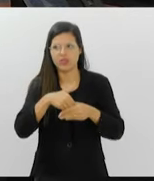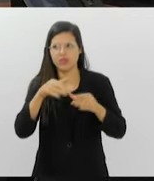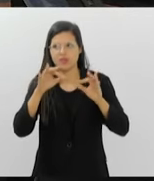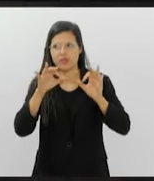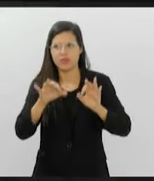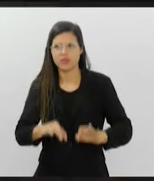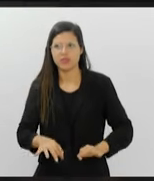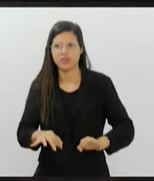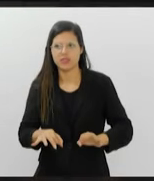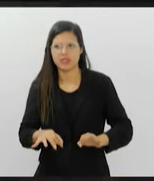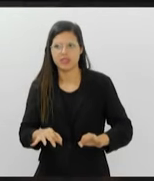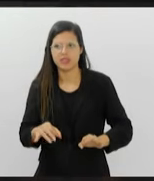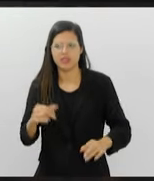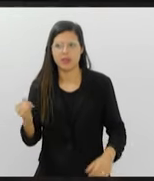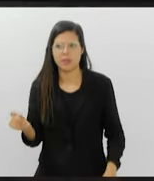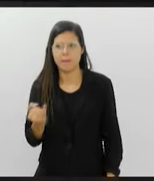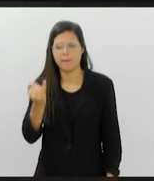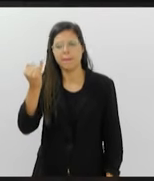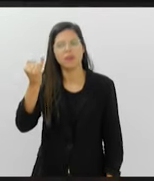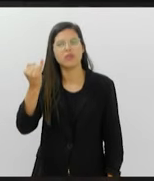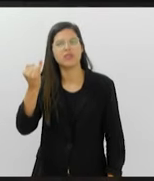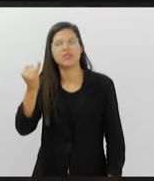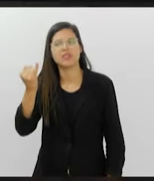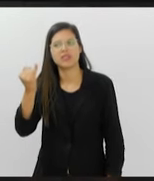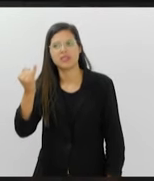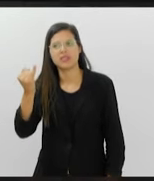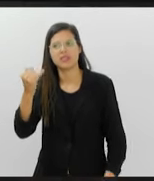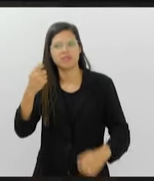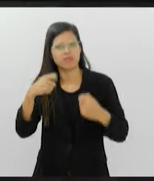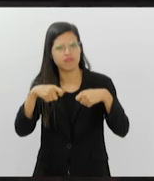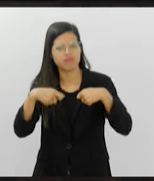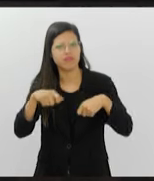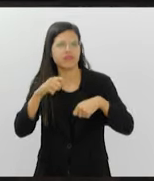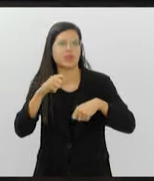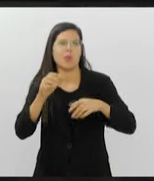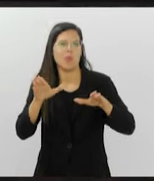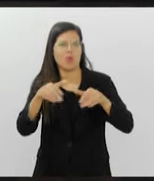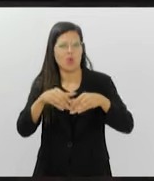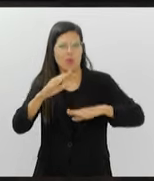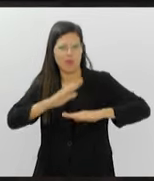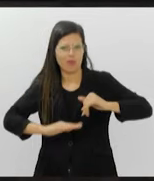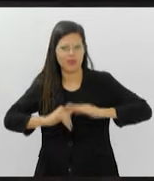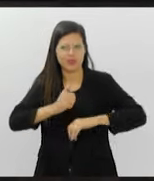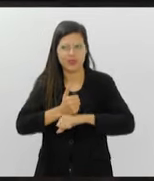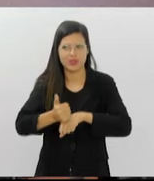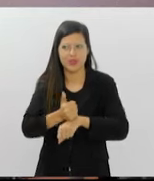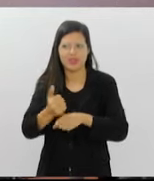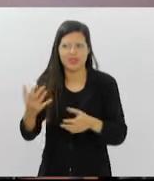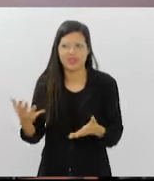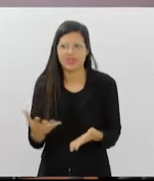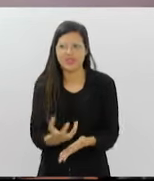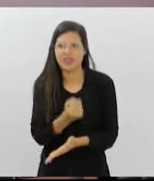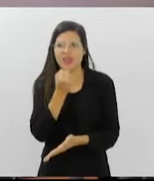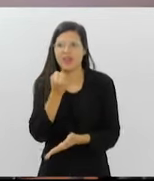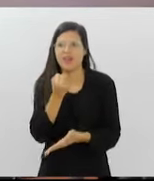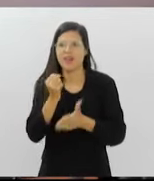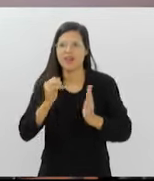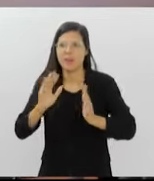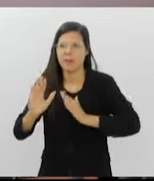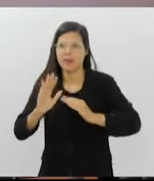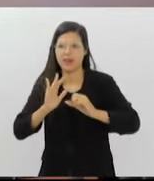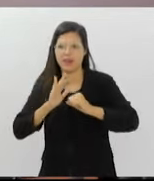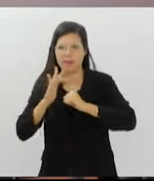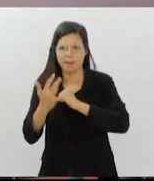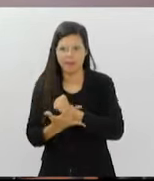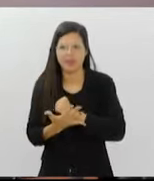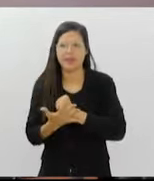que isso é importante e necessário para a categoria de vocês que nos salvaram durante a pandemia. Então,